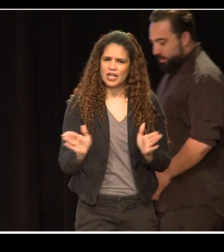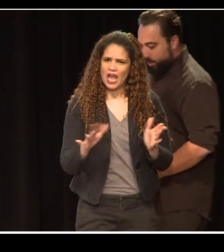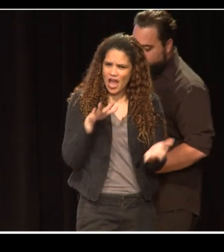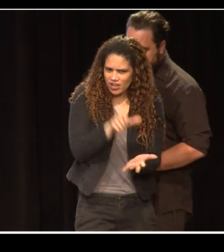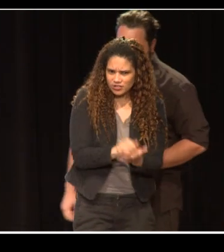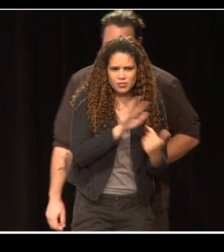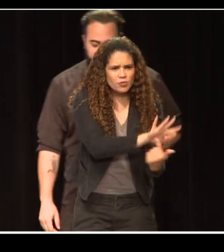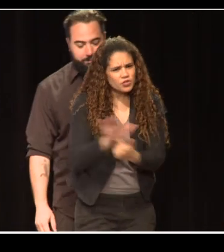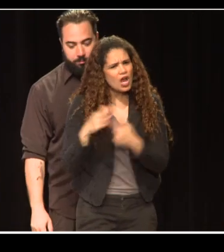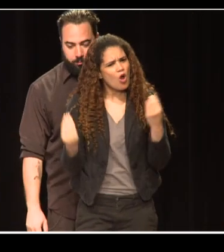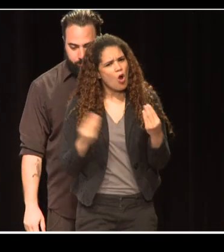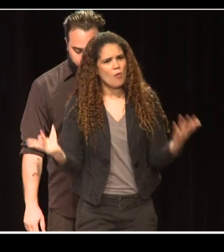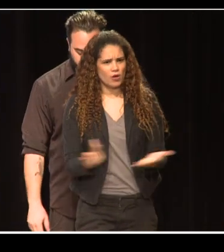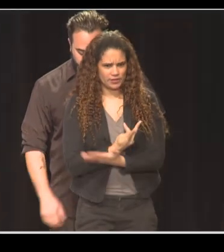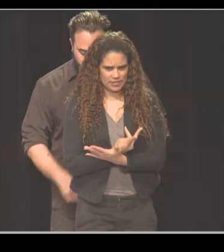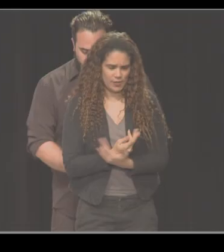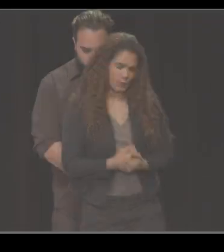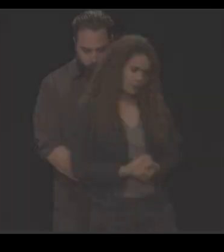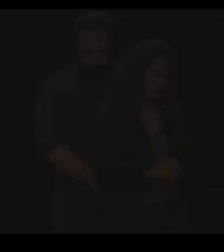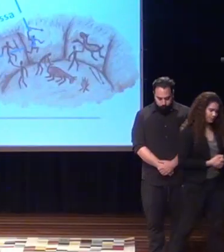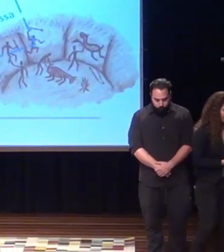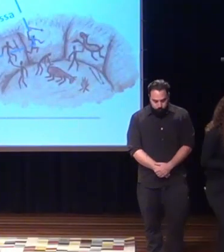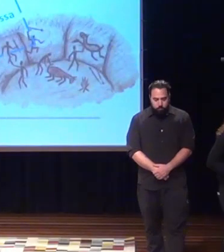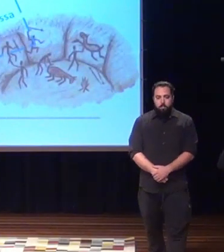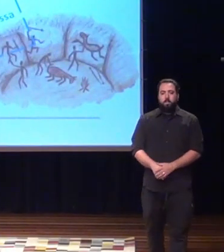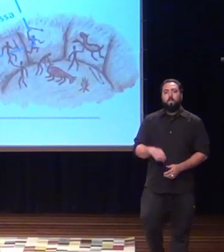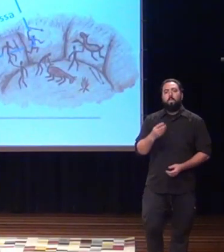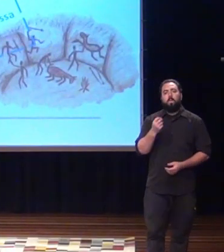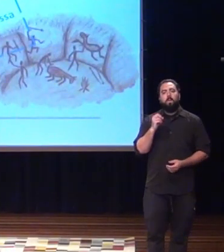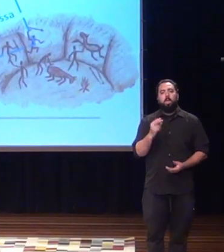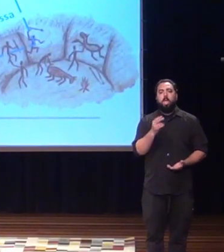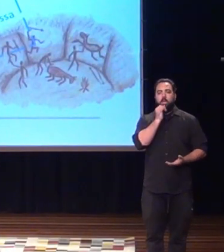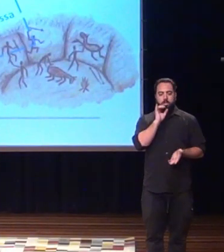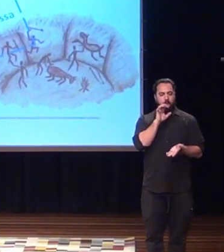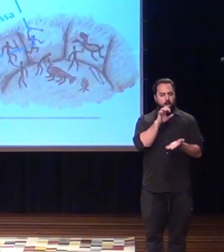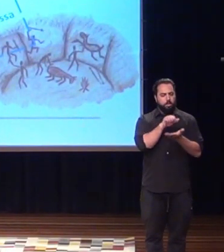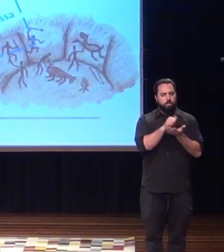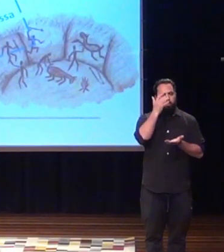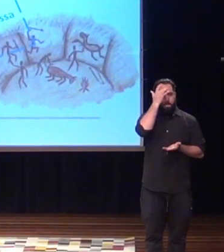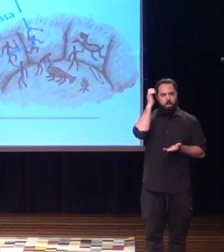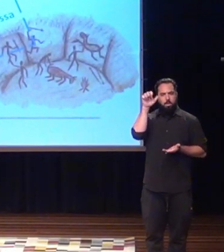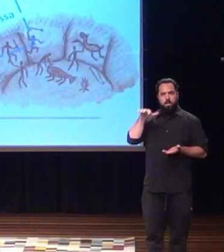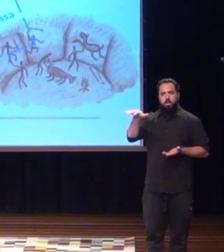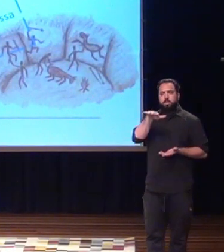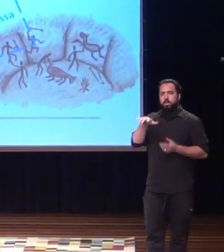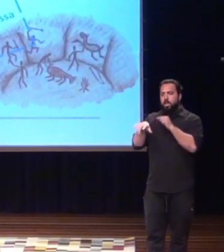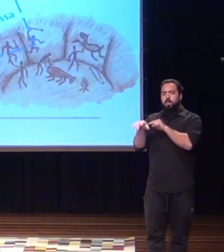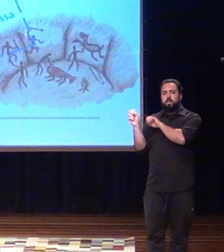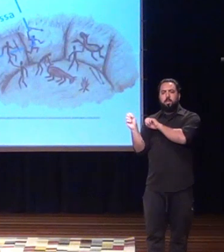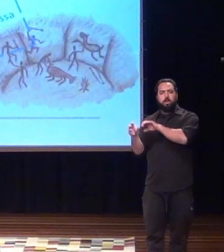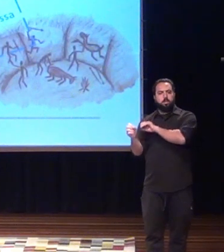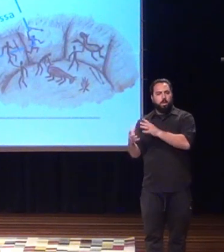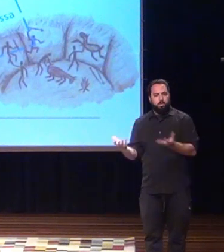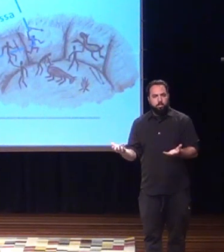registro para mostrar como que foi feito? Ou foi um registro para que as pessoas fossem ensinadas? Então,